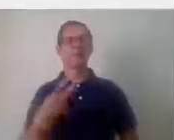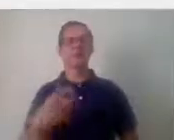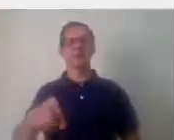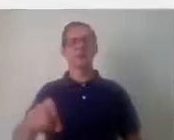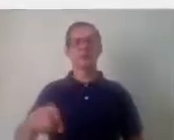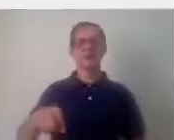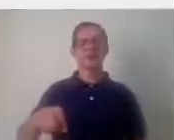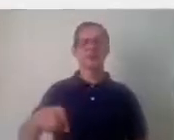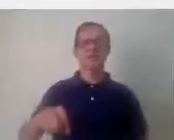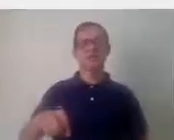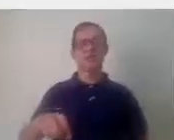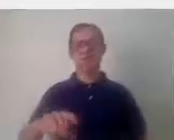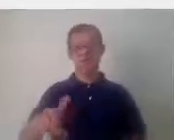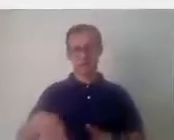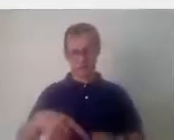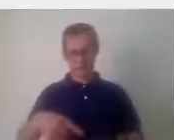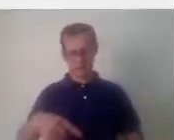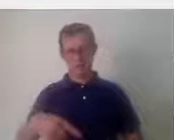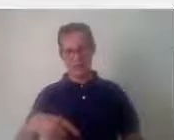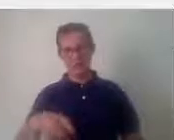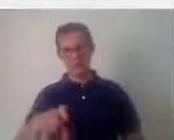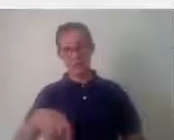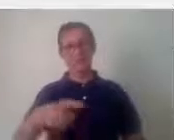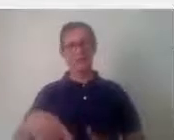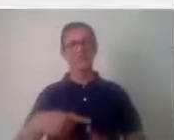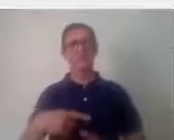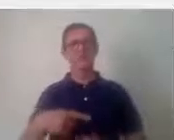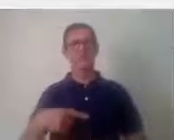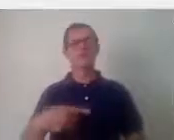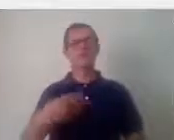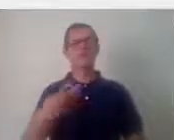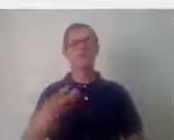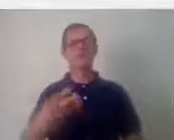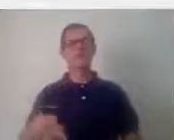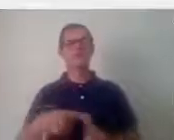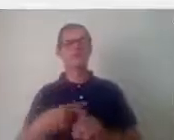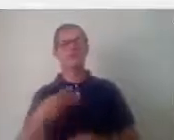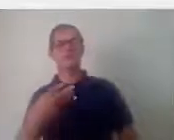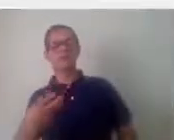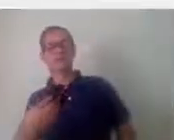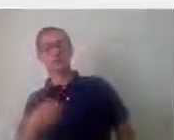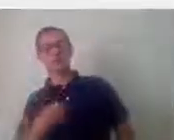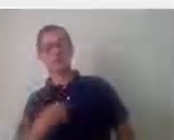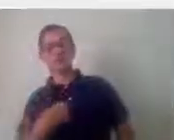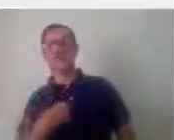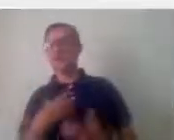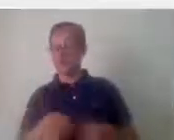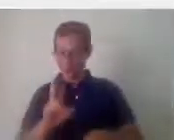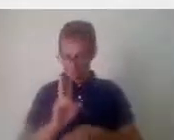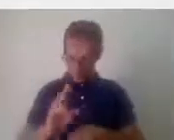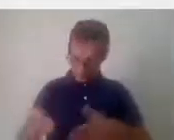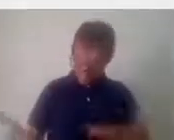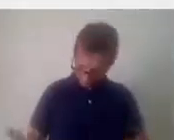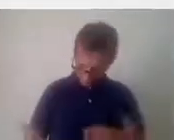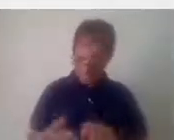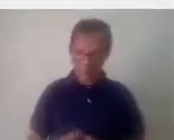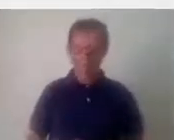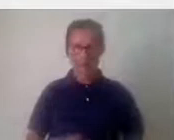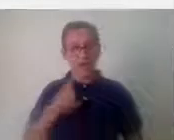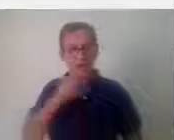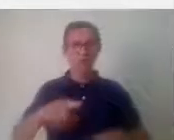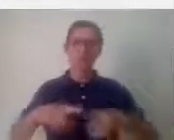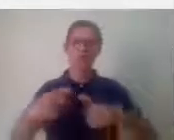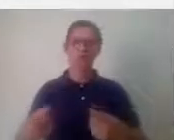2x em relação a x, menos 2, mais 3. E aí, aqui, um ponto que eu quero que você tome bastante cuidado.